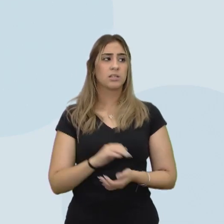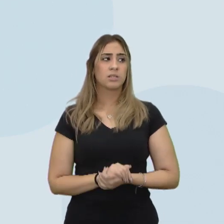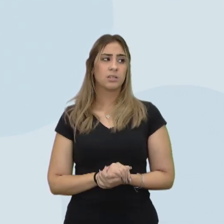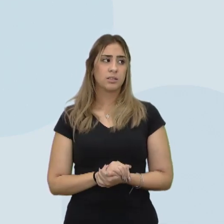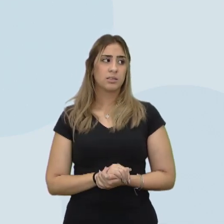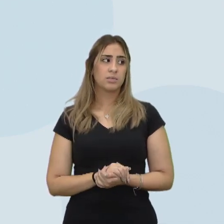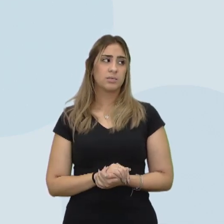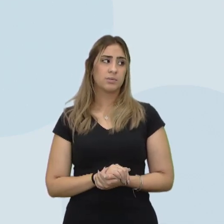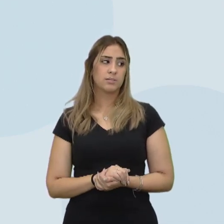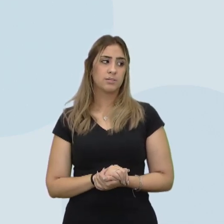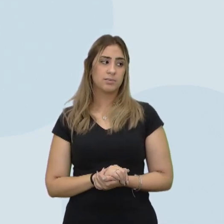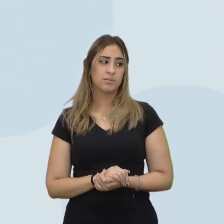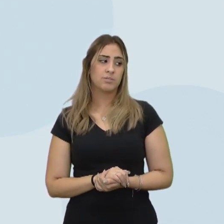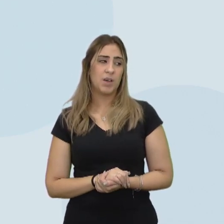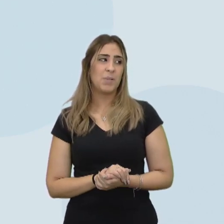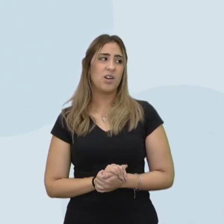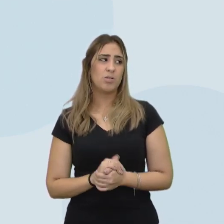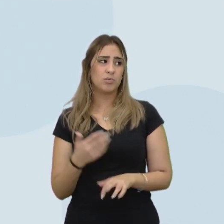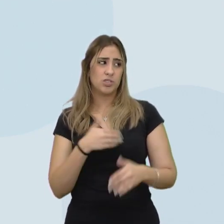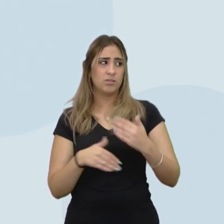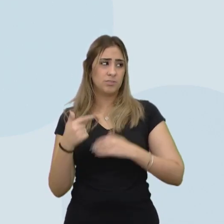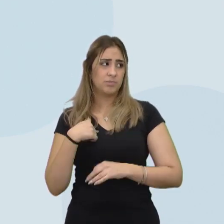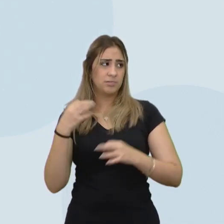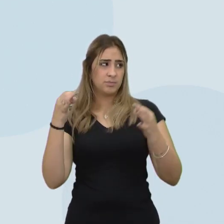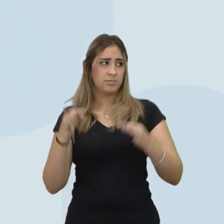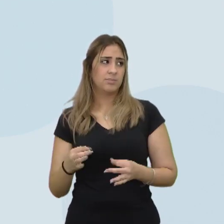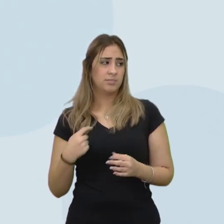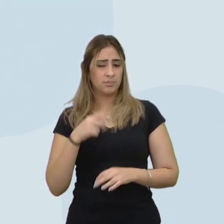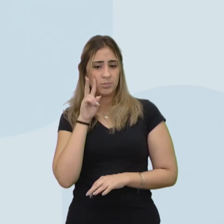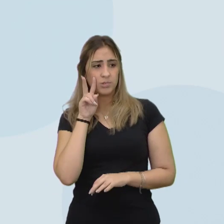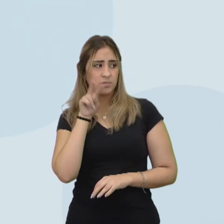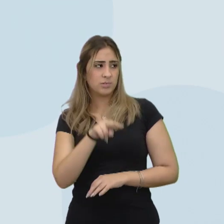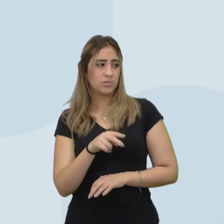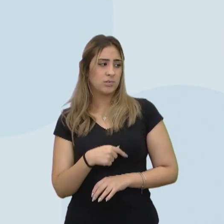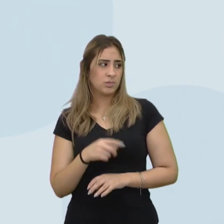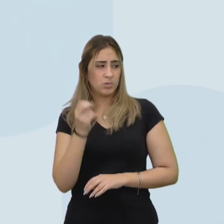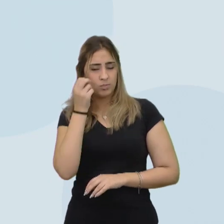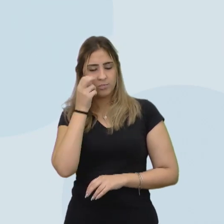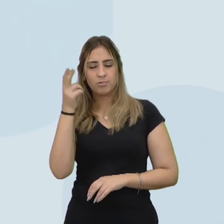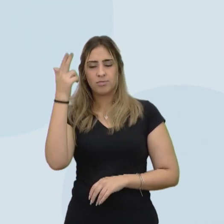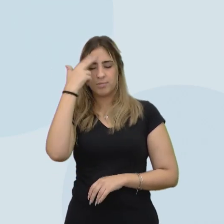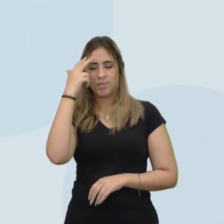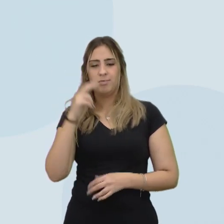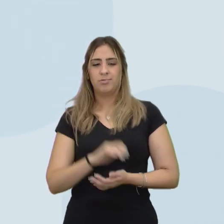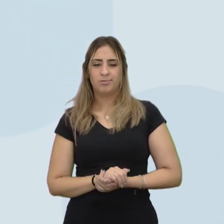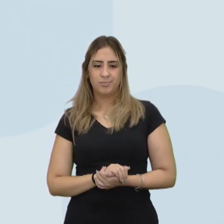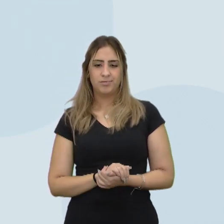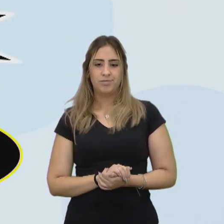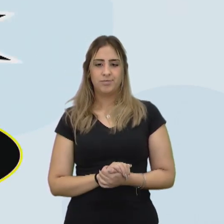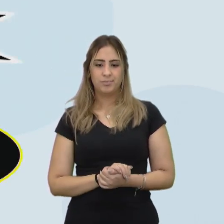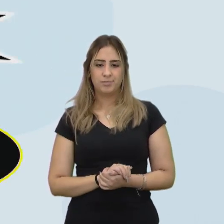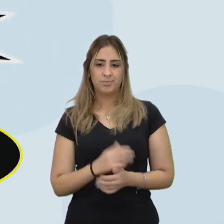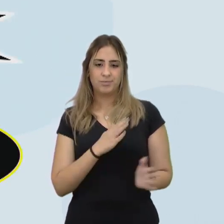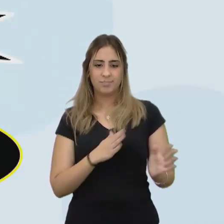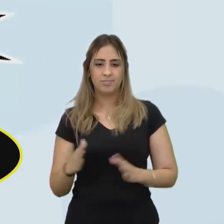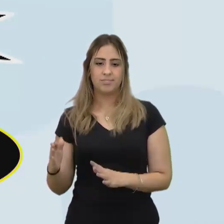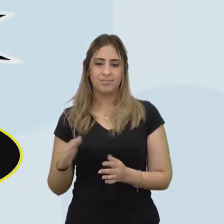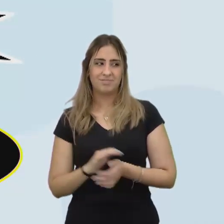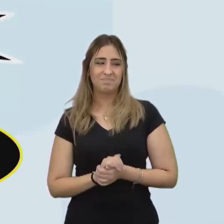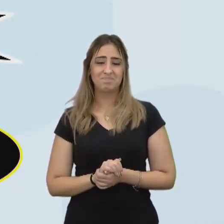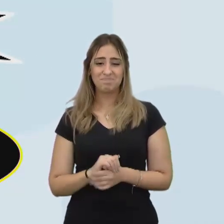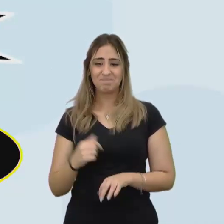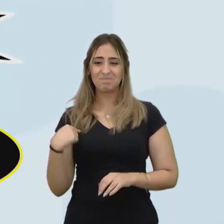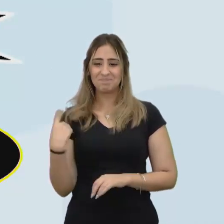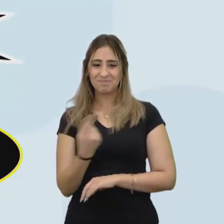vista religioso, do que seria certo do ponto de vista cultural e do que seria certo do ponto de